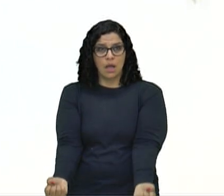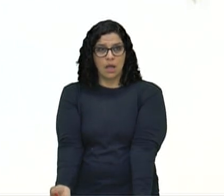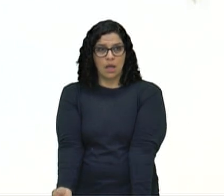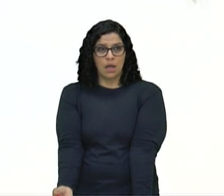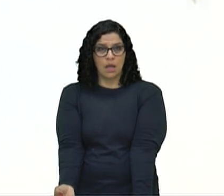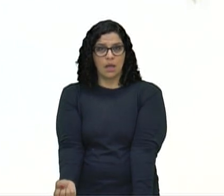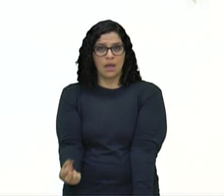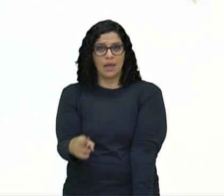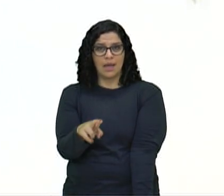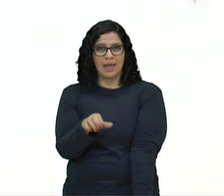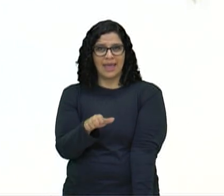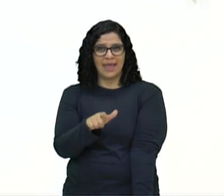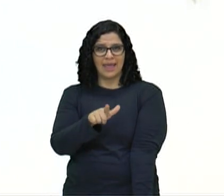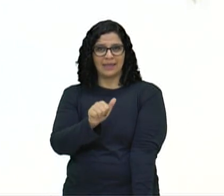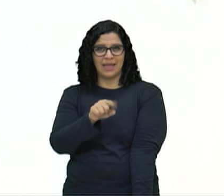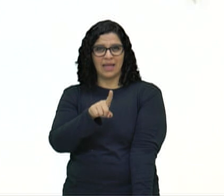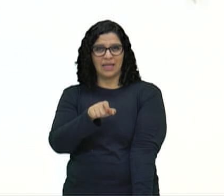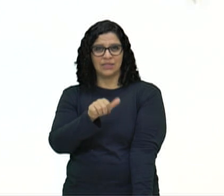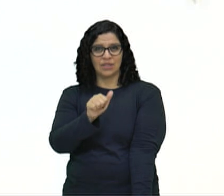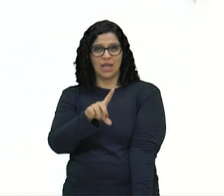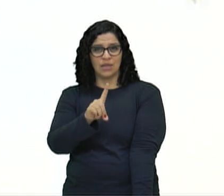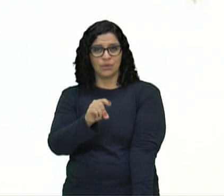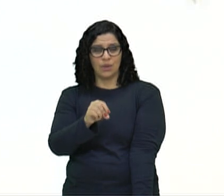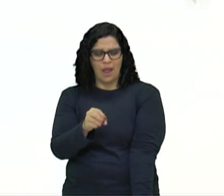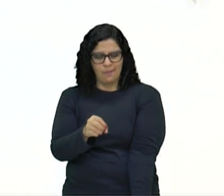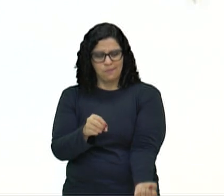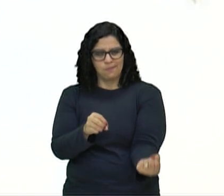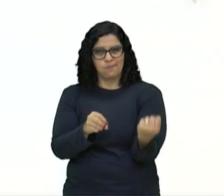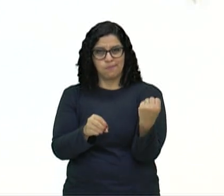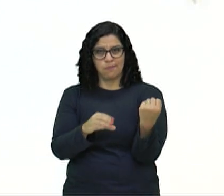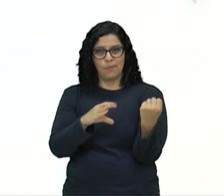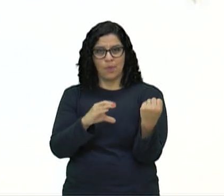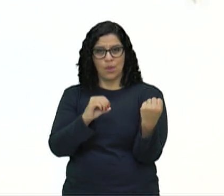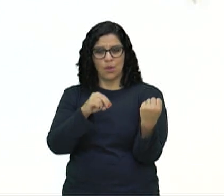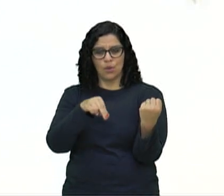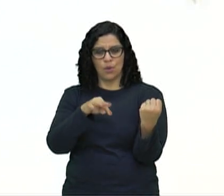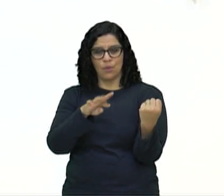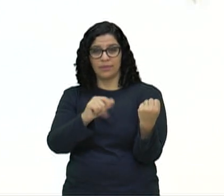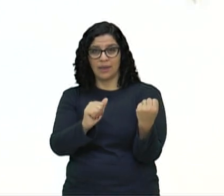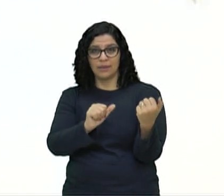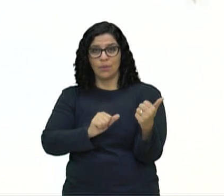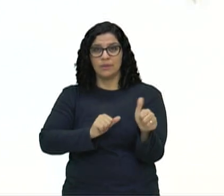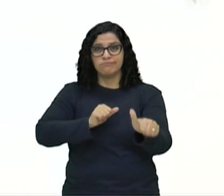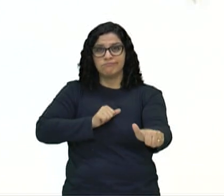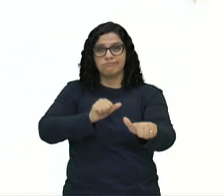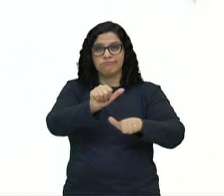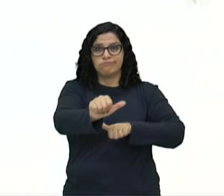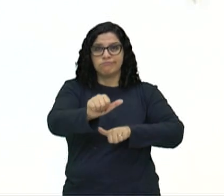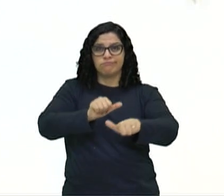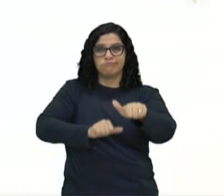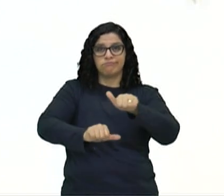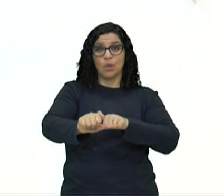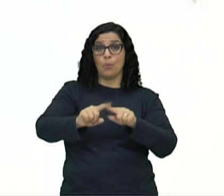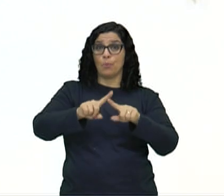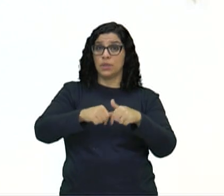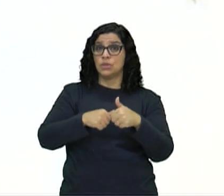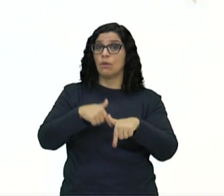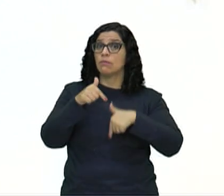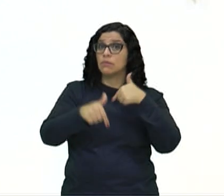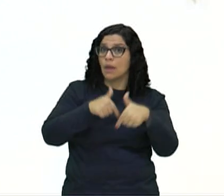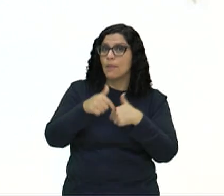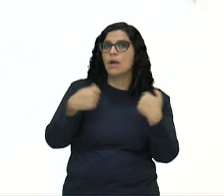passa o fósforo para o ATP, o músculo contrai. É um sistema muito mais rápido de troca. O problema é que tem que ficar